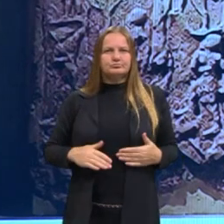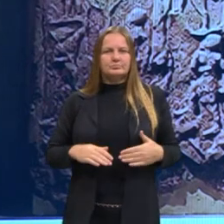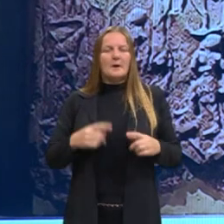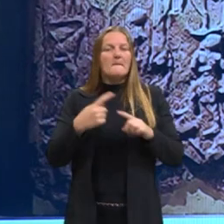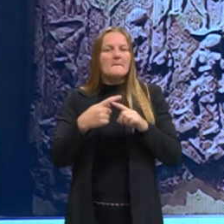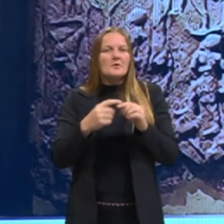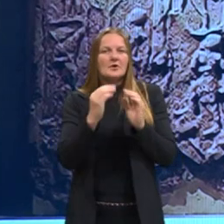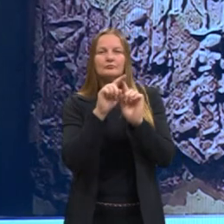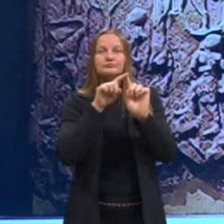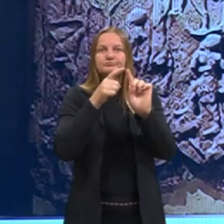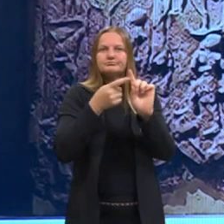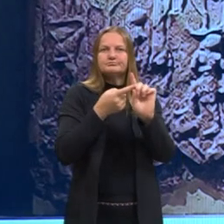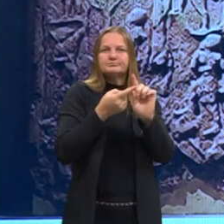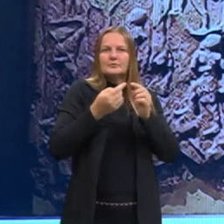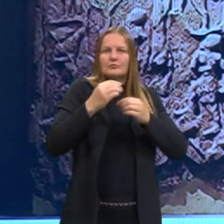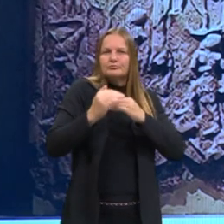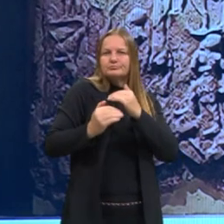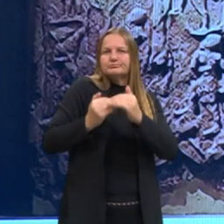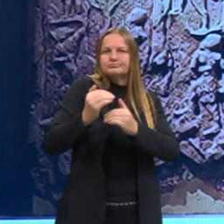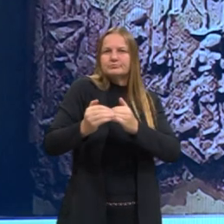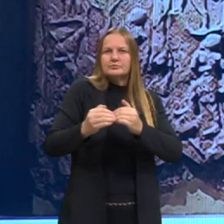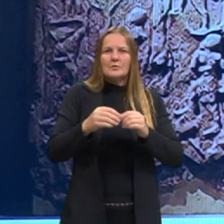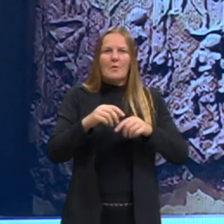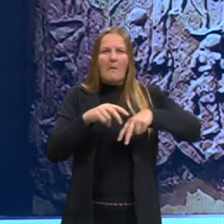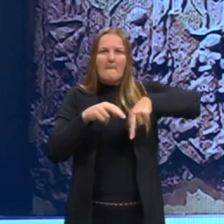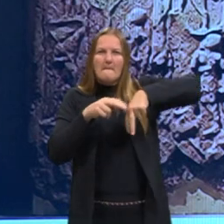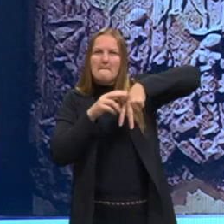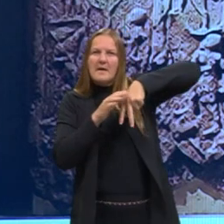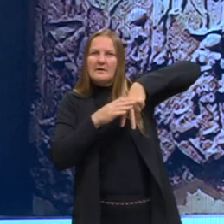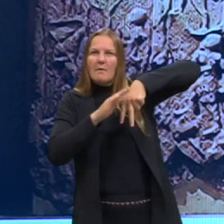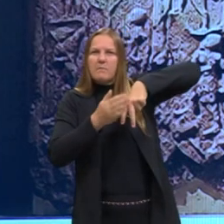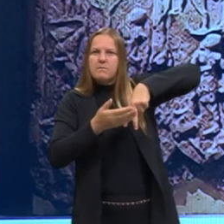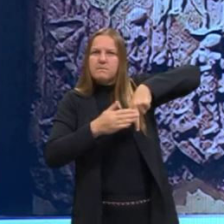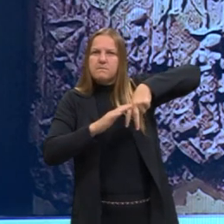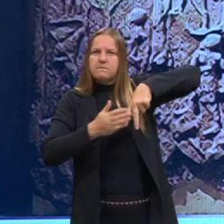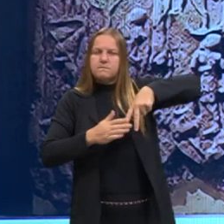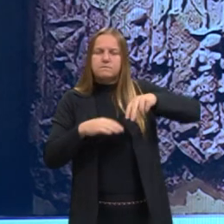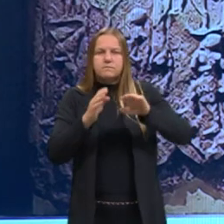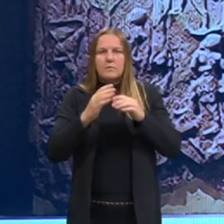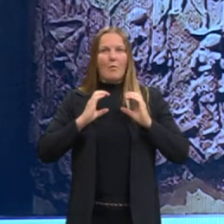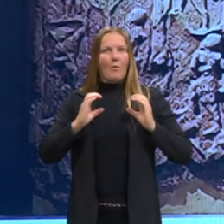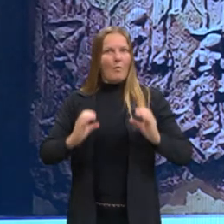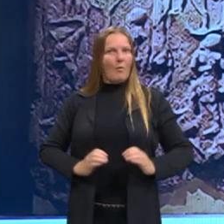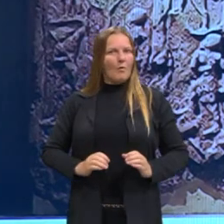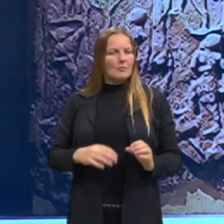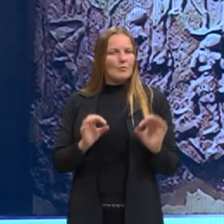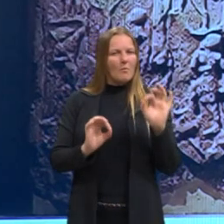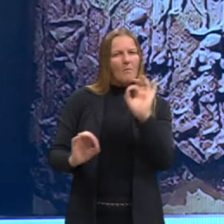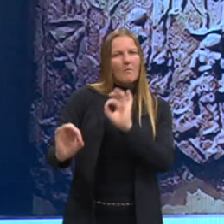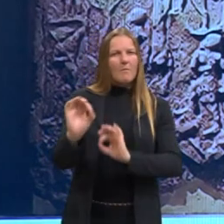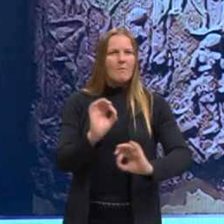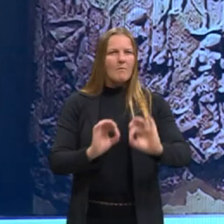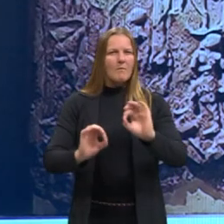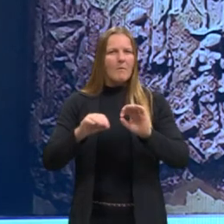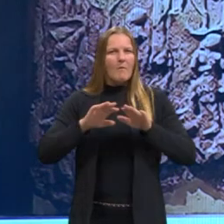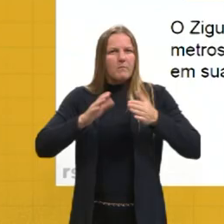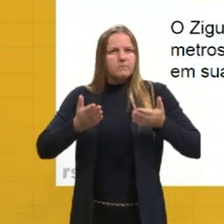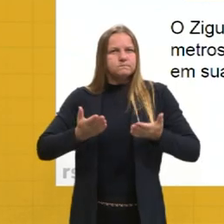a fertilidade né de coxas Lágrimas de corpo avantajado Então ela é muito